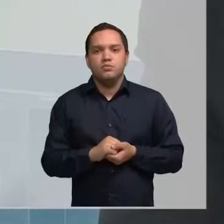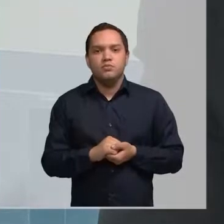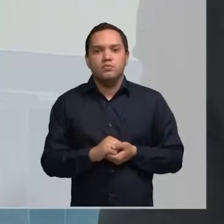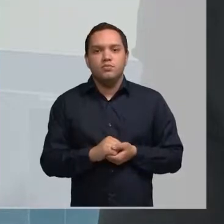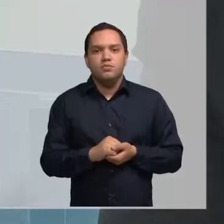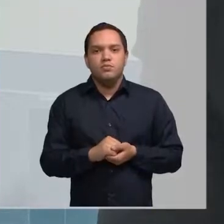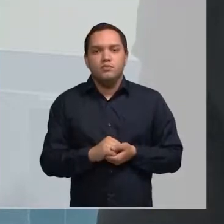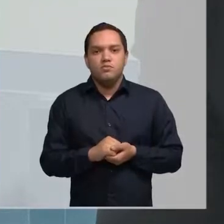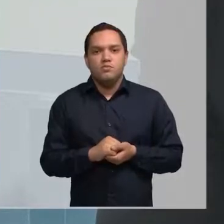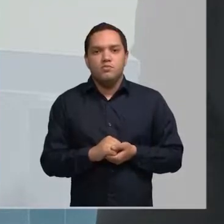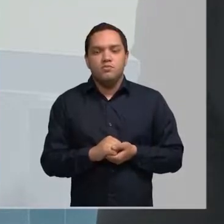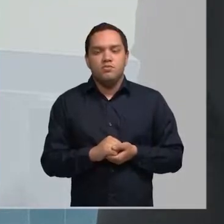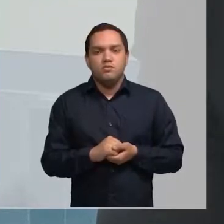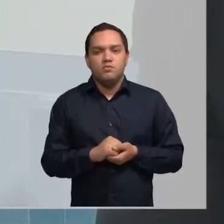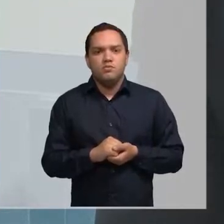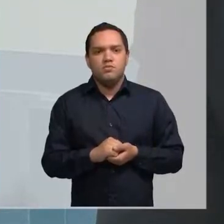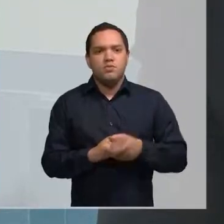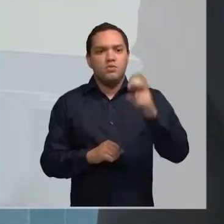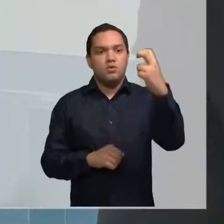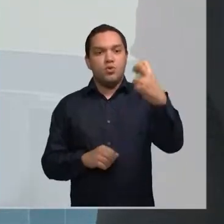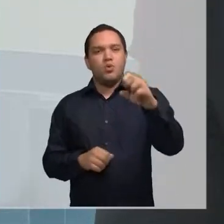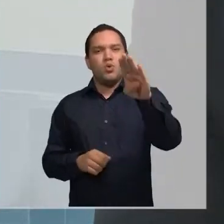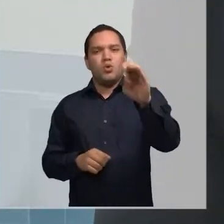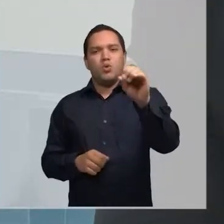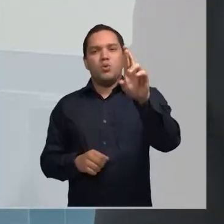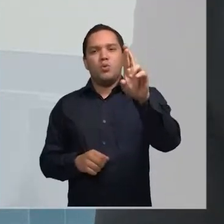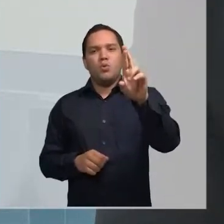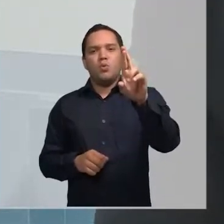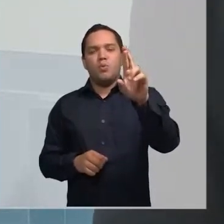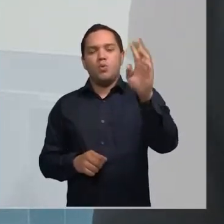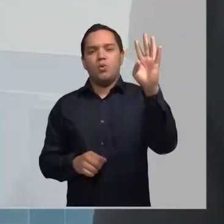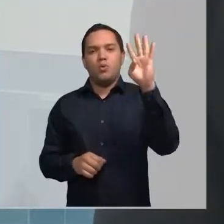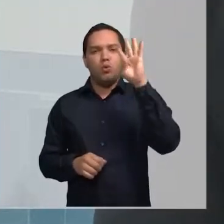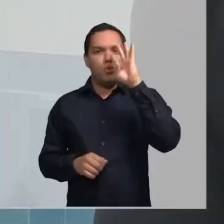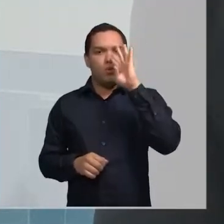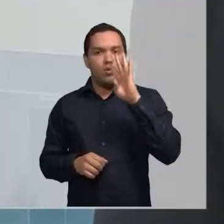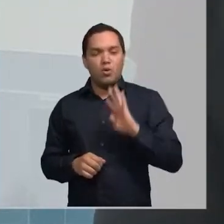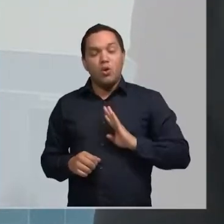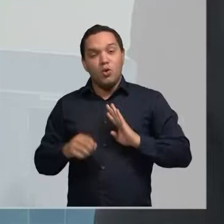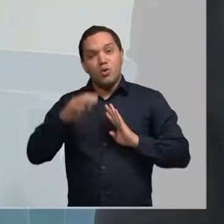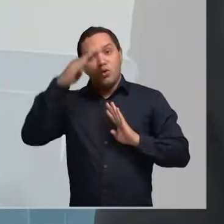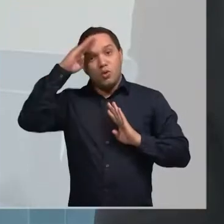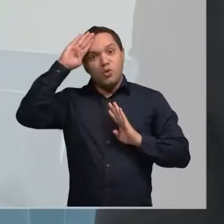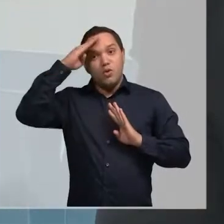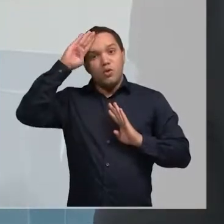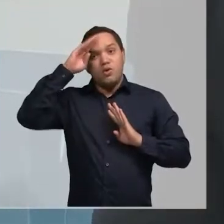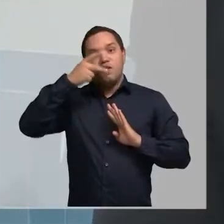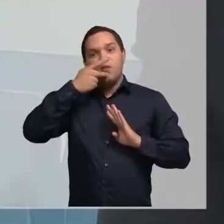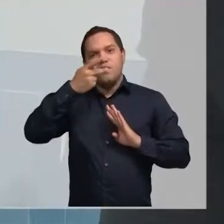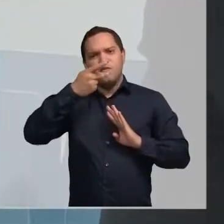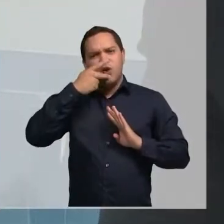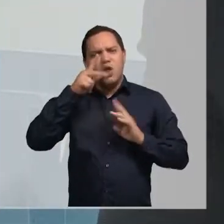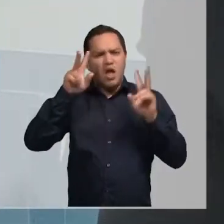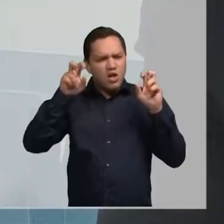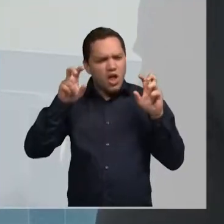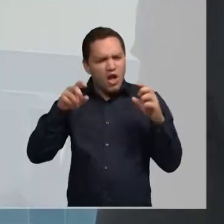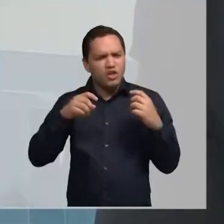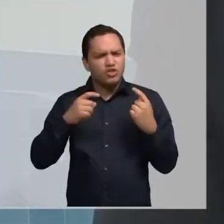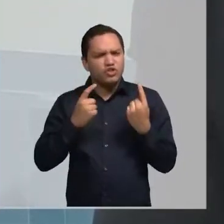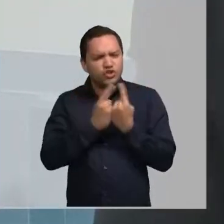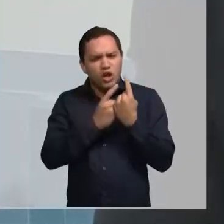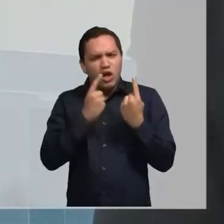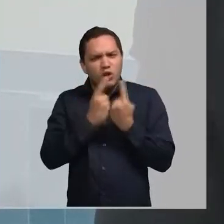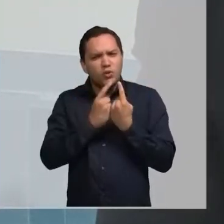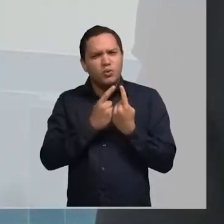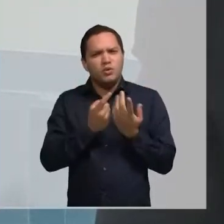E o William Bonner estava acusando o Jair Bolsonaro de incitar uma ditadura, quis falar